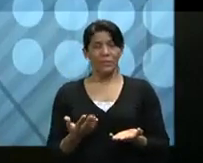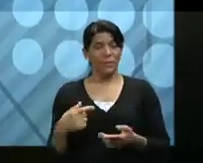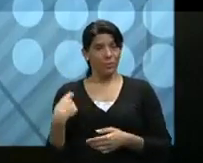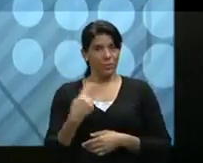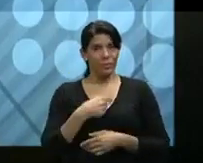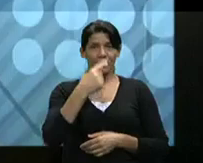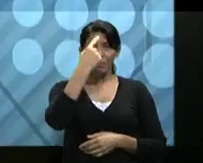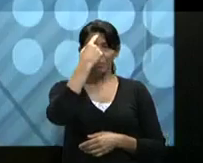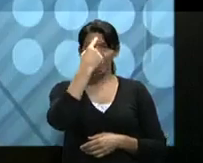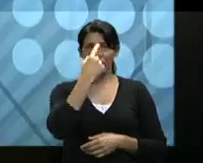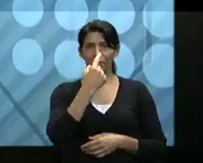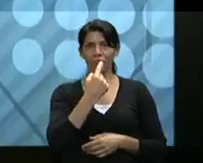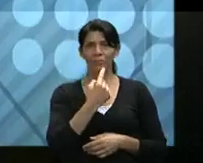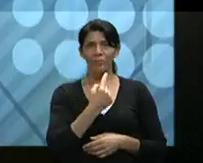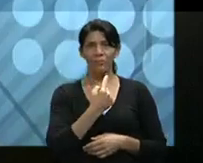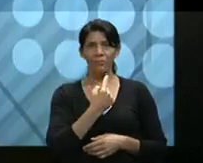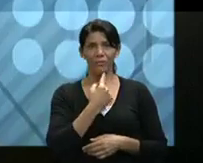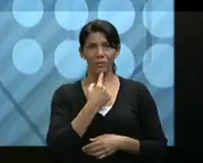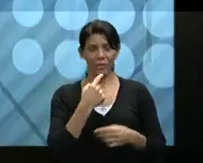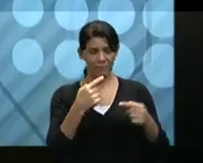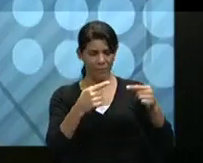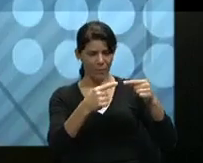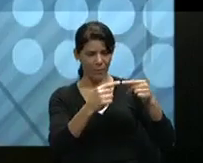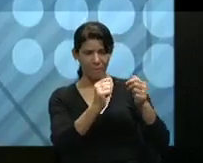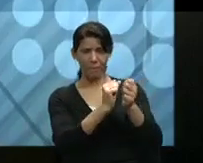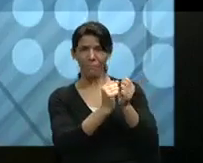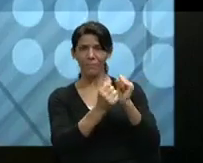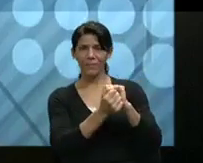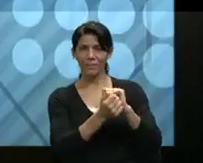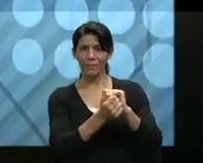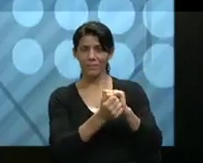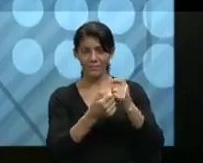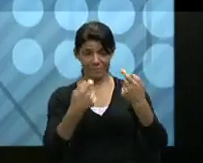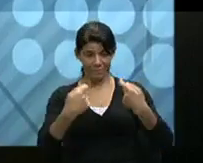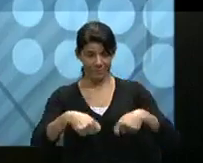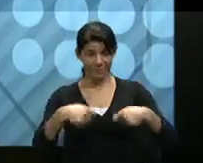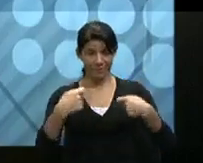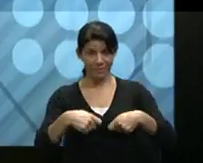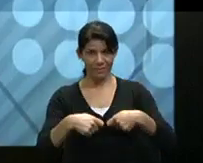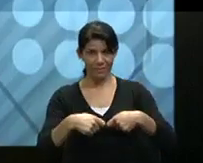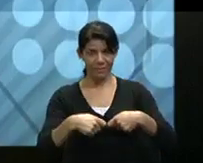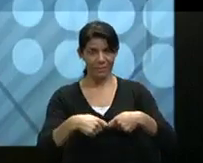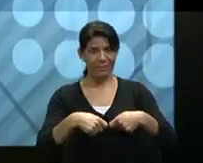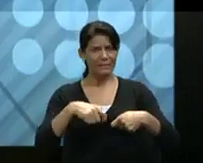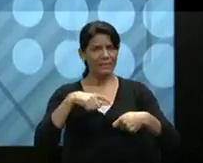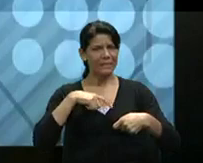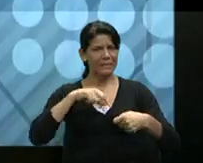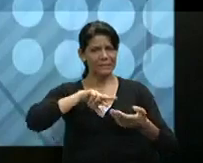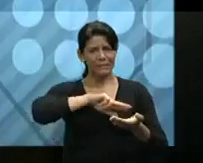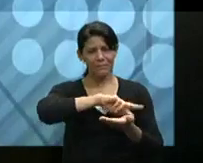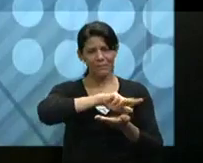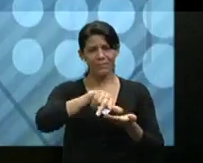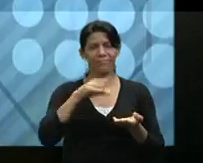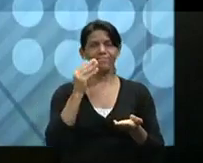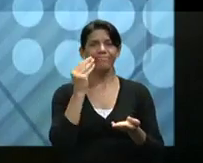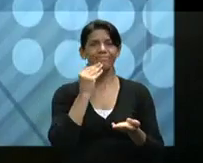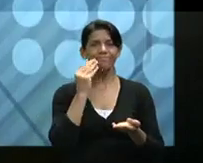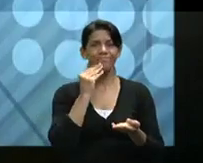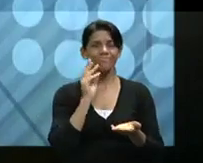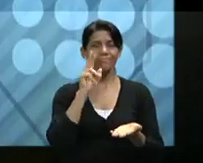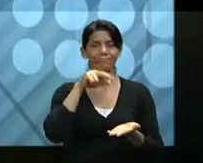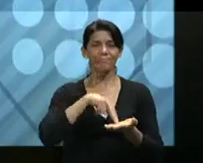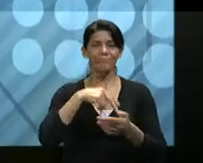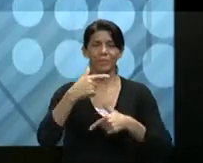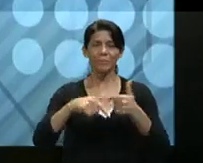perfil ele se adequa a essa necessidade, abre-se um leque de oportunidades de